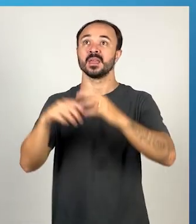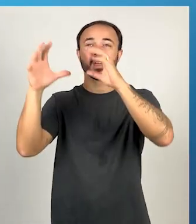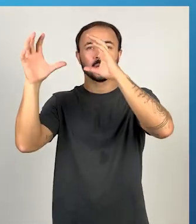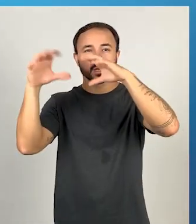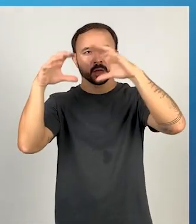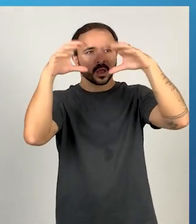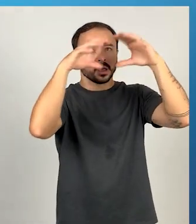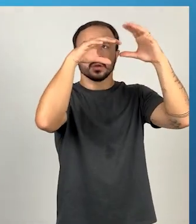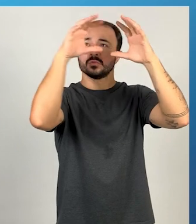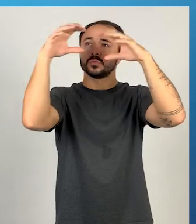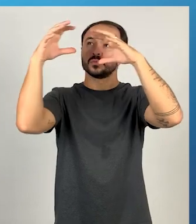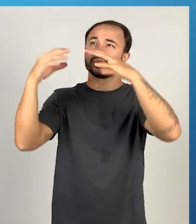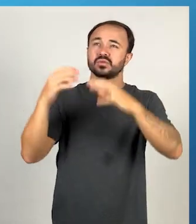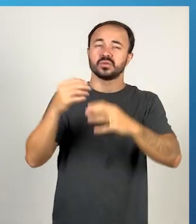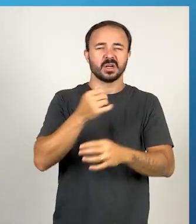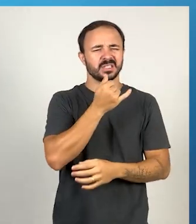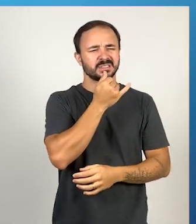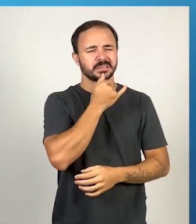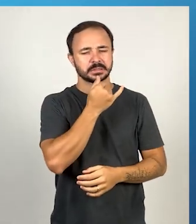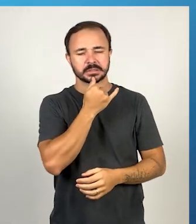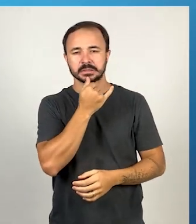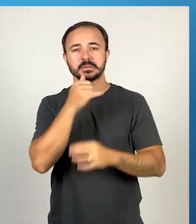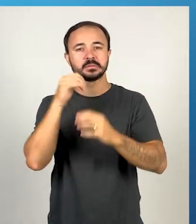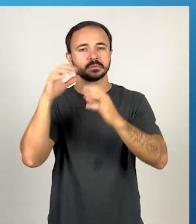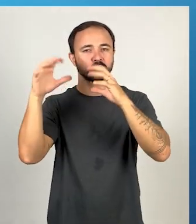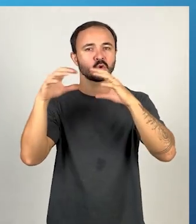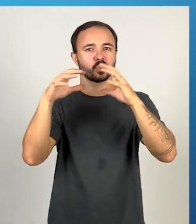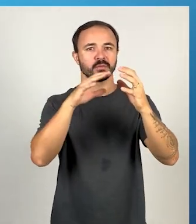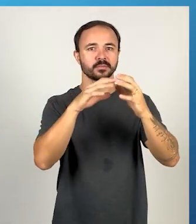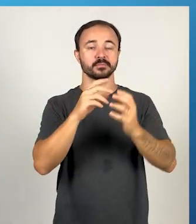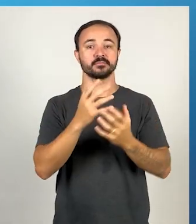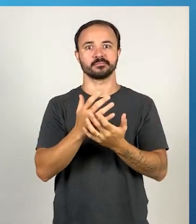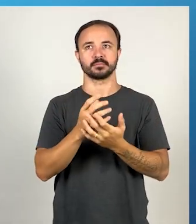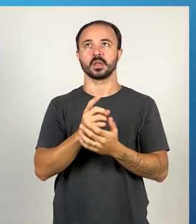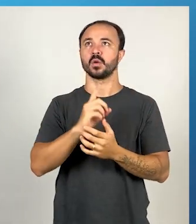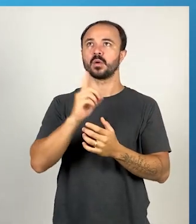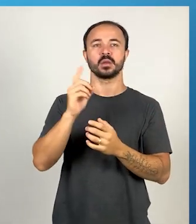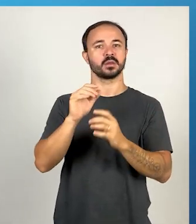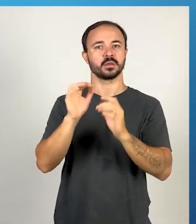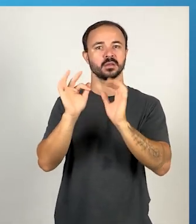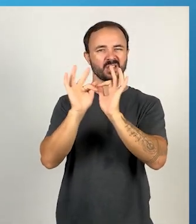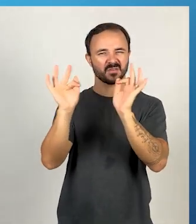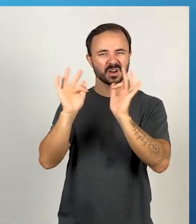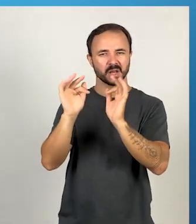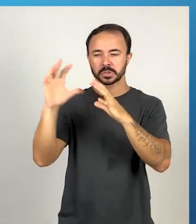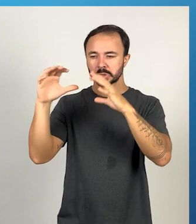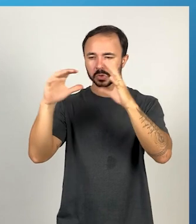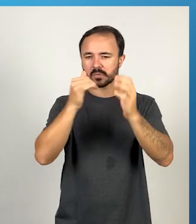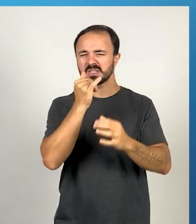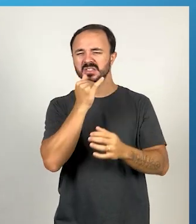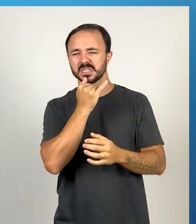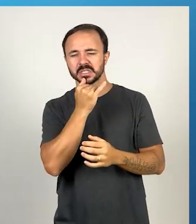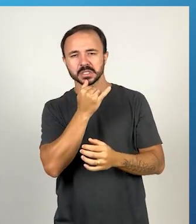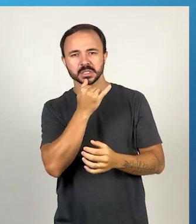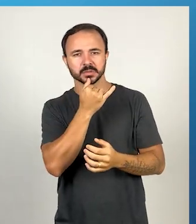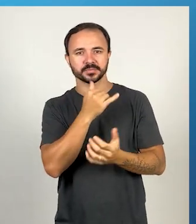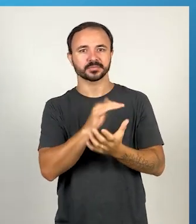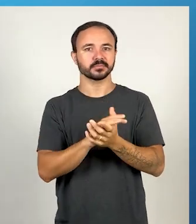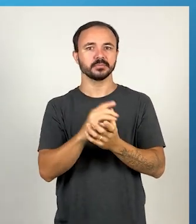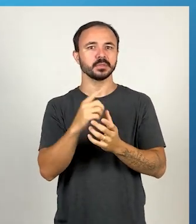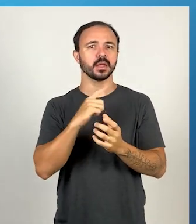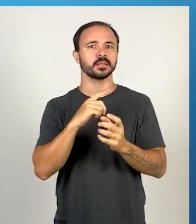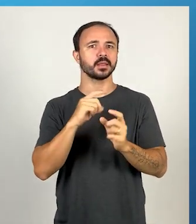de resignação. Nesta frase de Manuel Bandeira, podemos perceber a presença da figura de linguagem